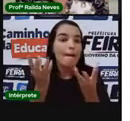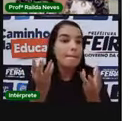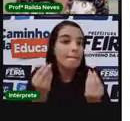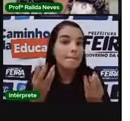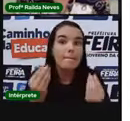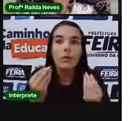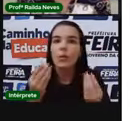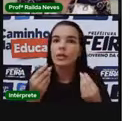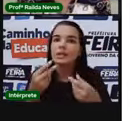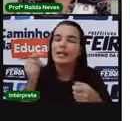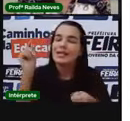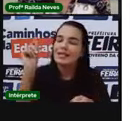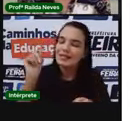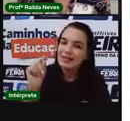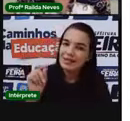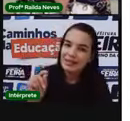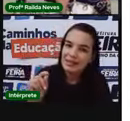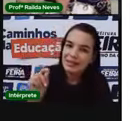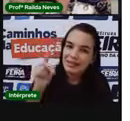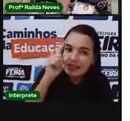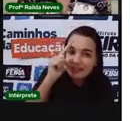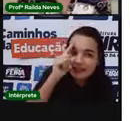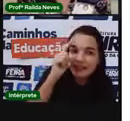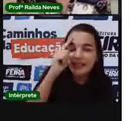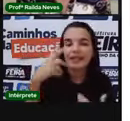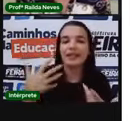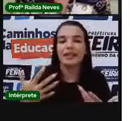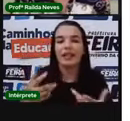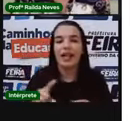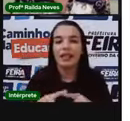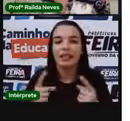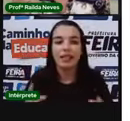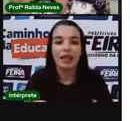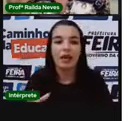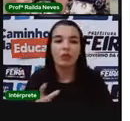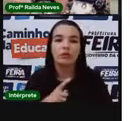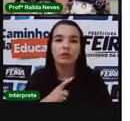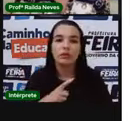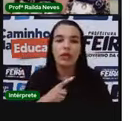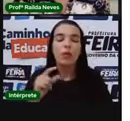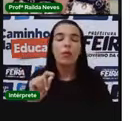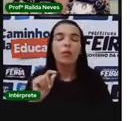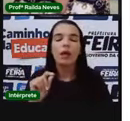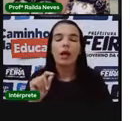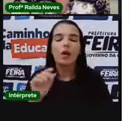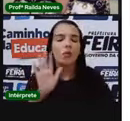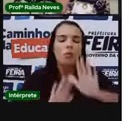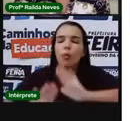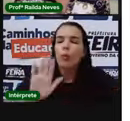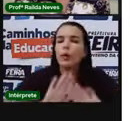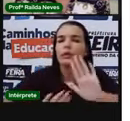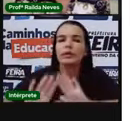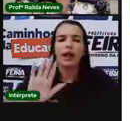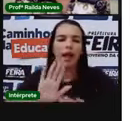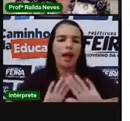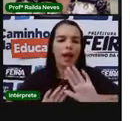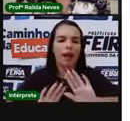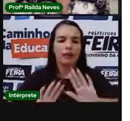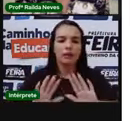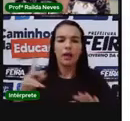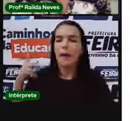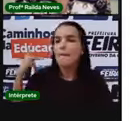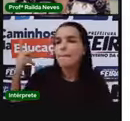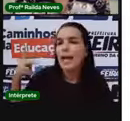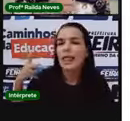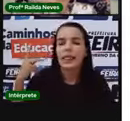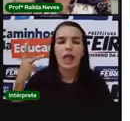que costumamos fazer, é um expediente de cuidado, é uma pedagogia do cuidado com o